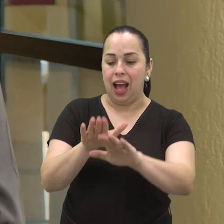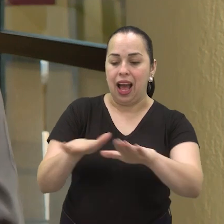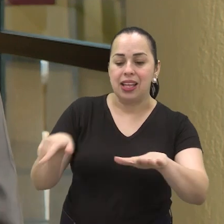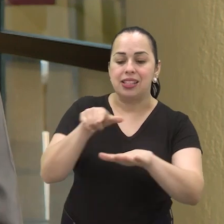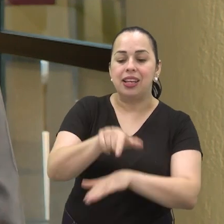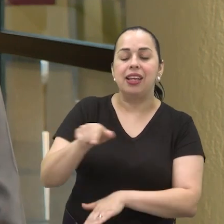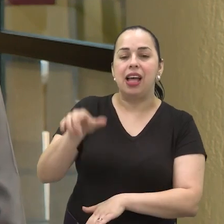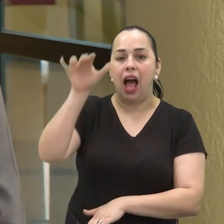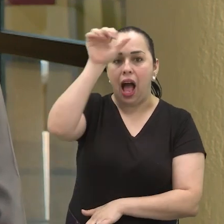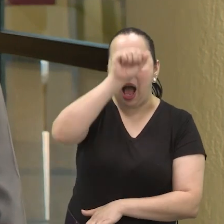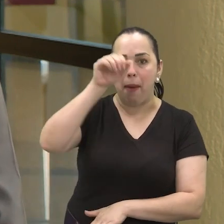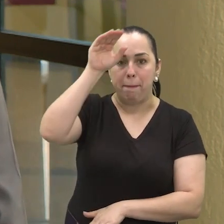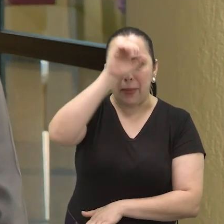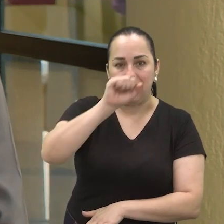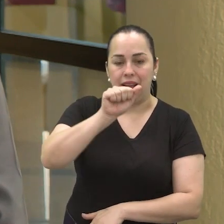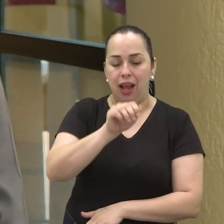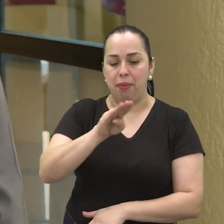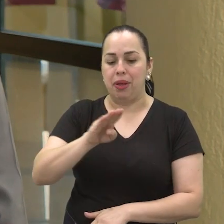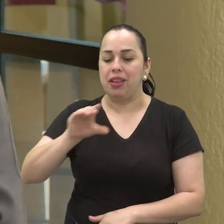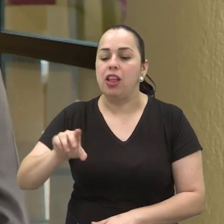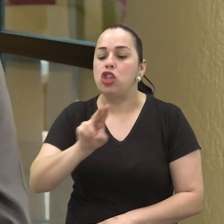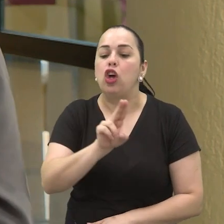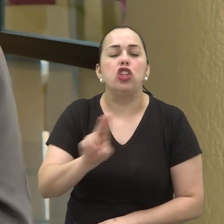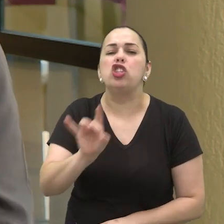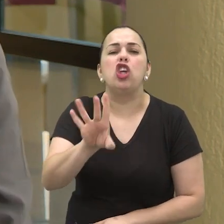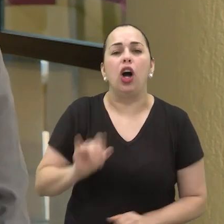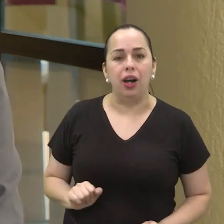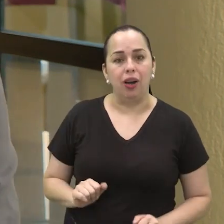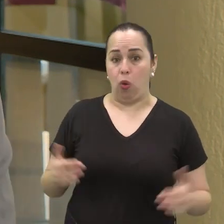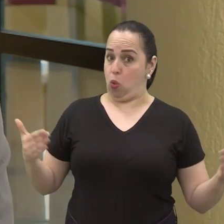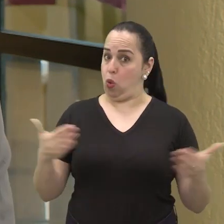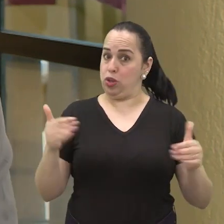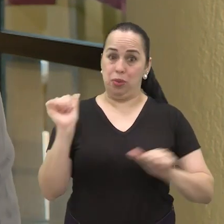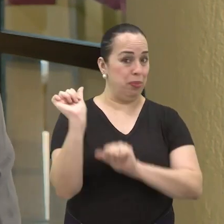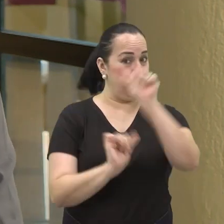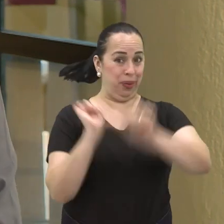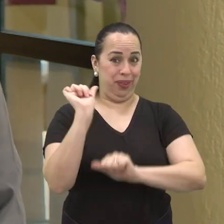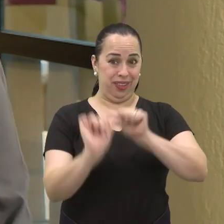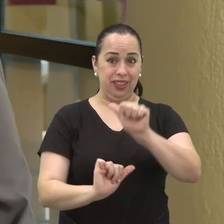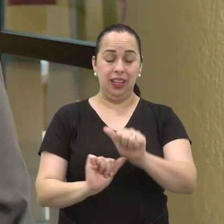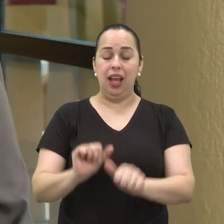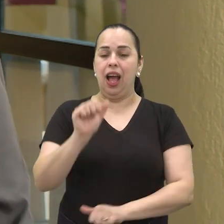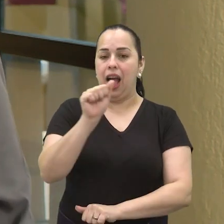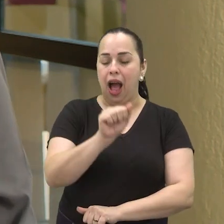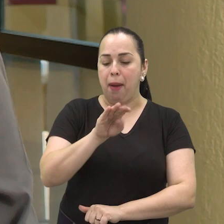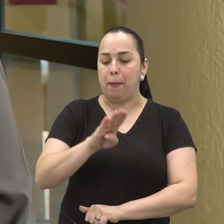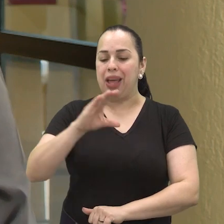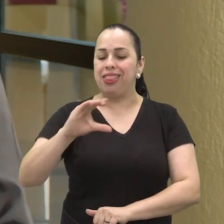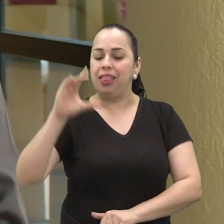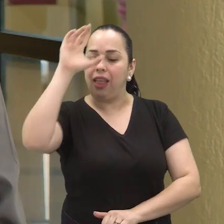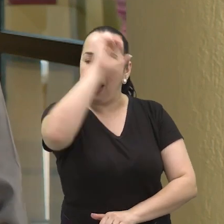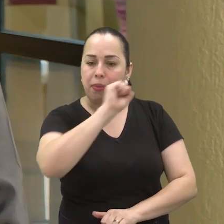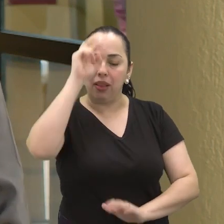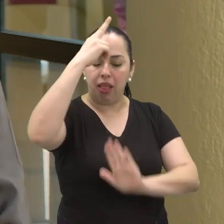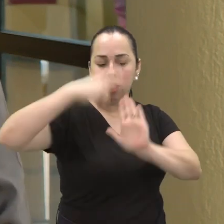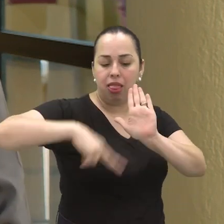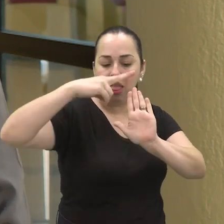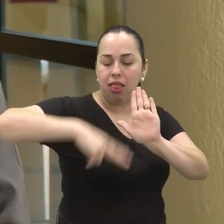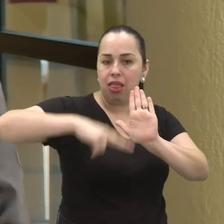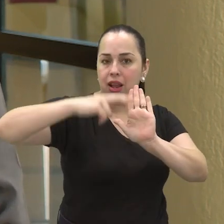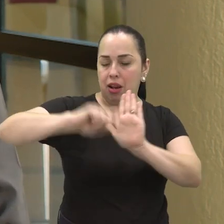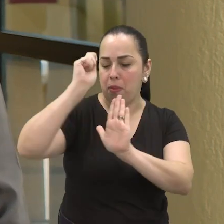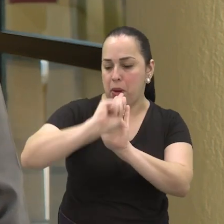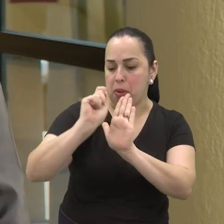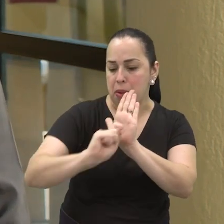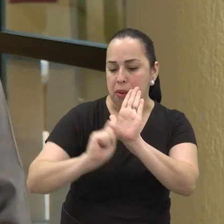considerada alfabetizada, uma pessoa precisava escrever só o próprio nome. Hoje esse critério mudou. A alfabetização